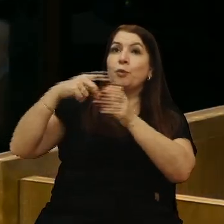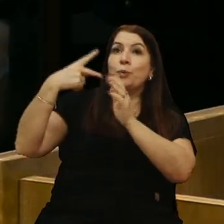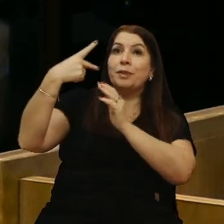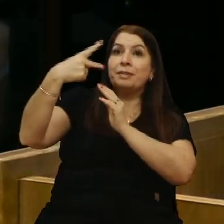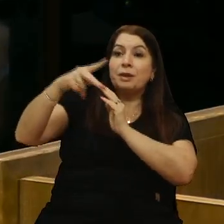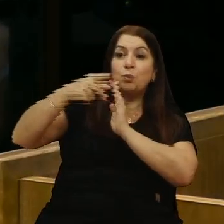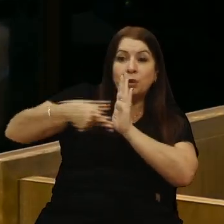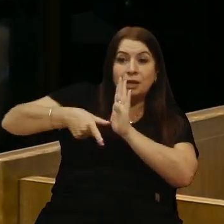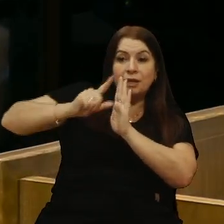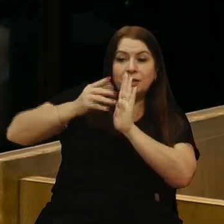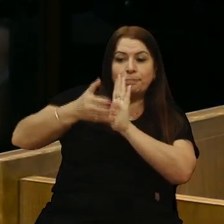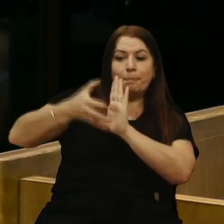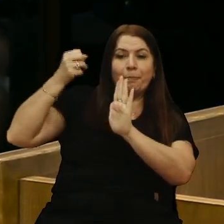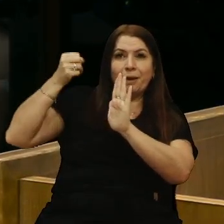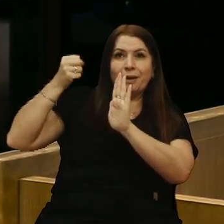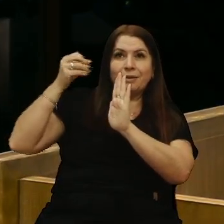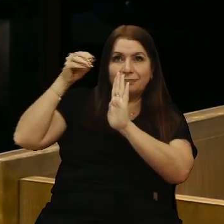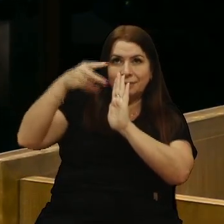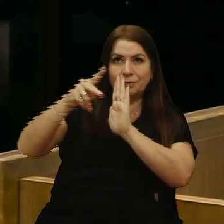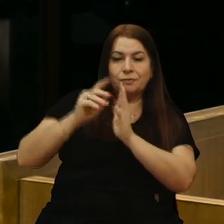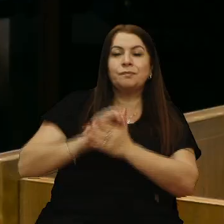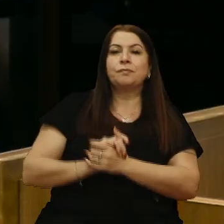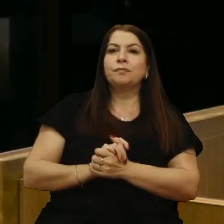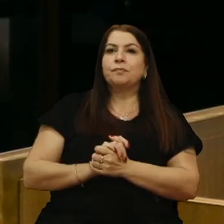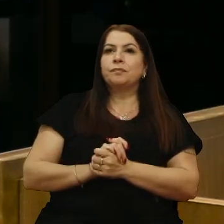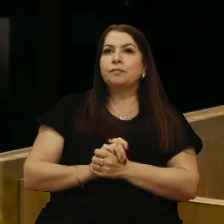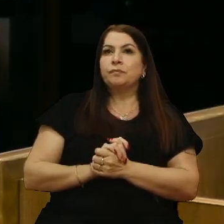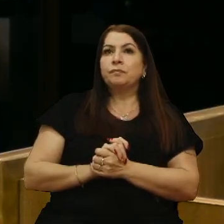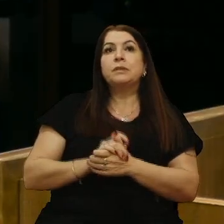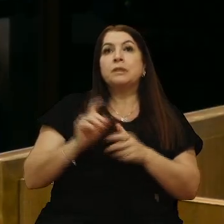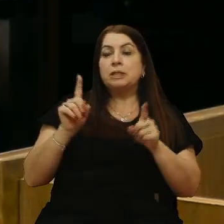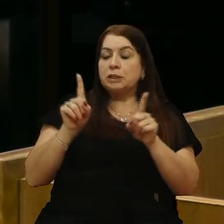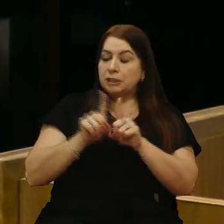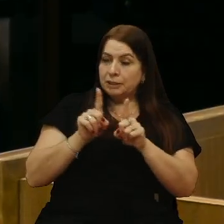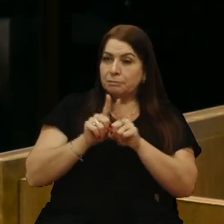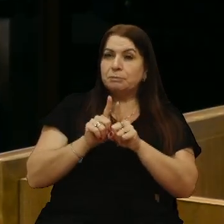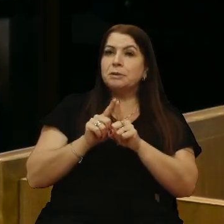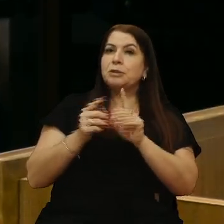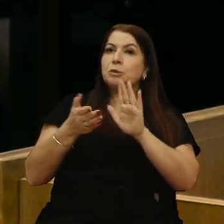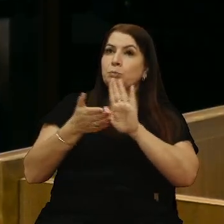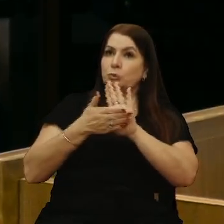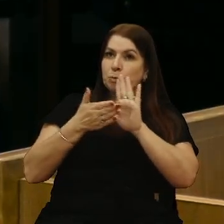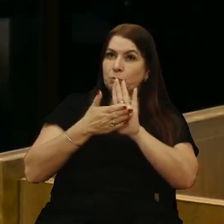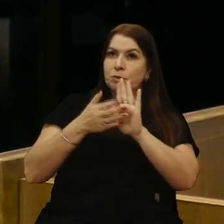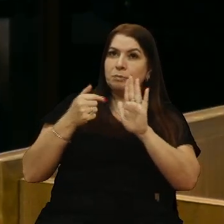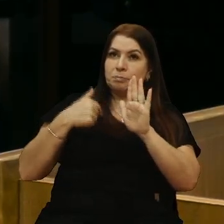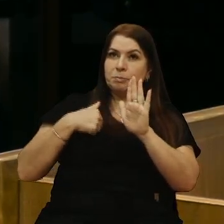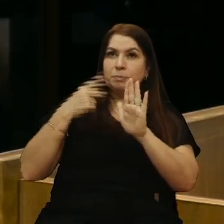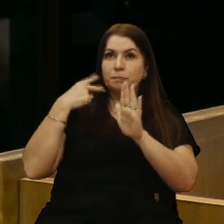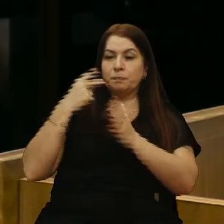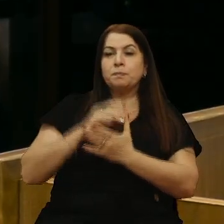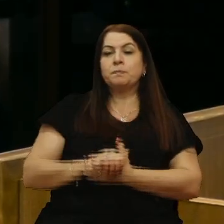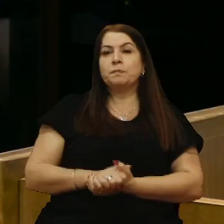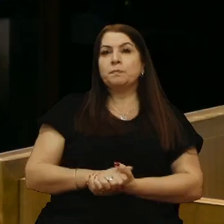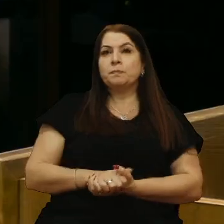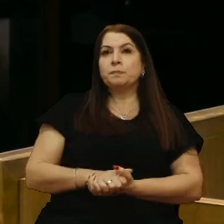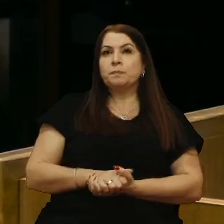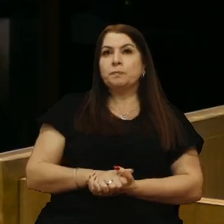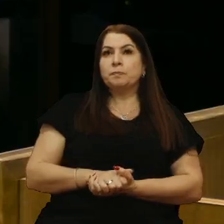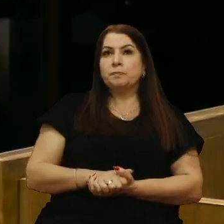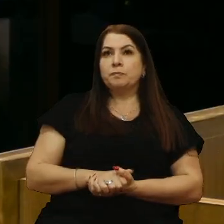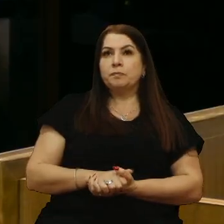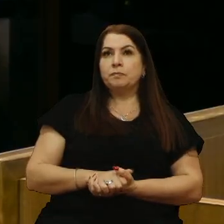que tinha sido tirado de você. Também uma proposição desse vereador. E